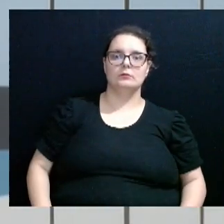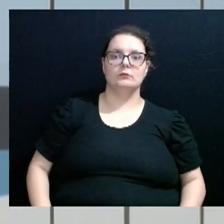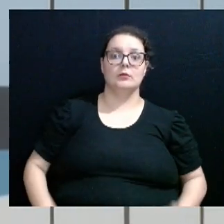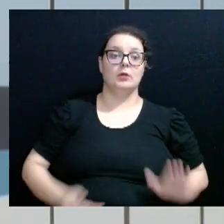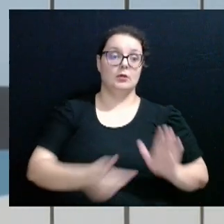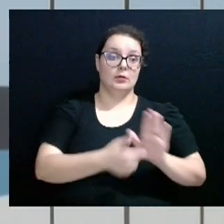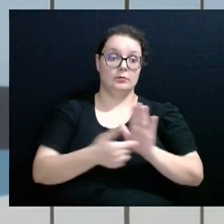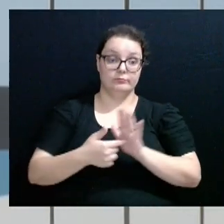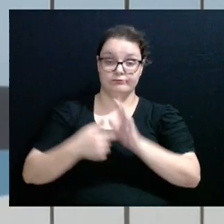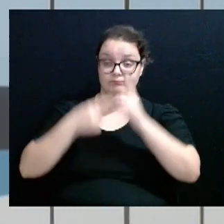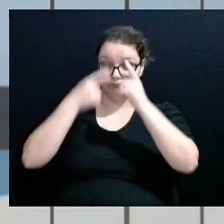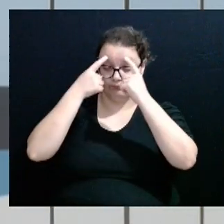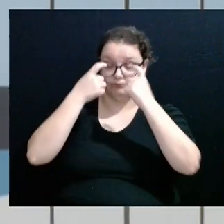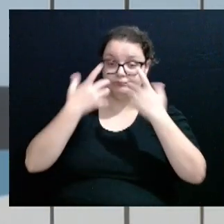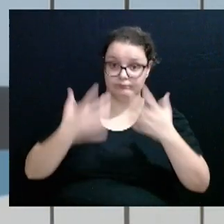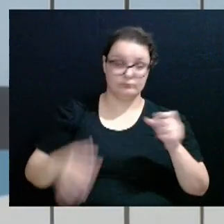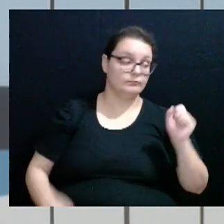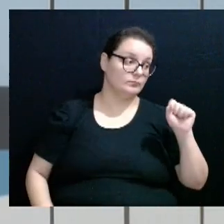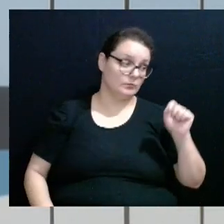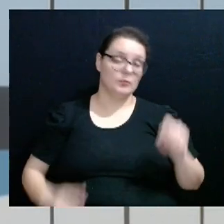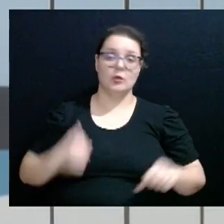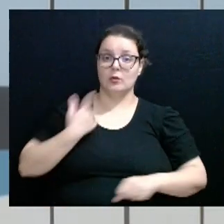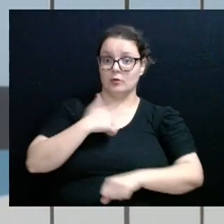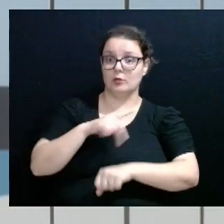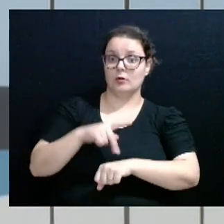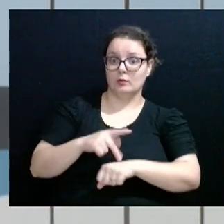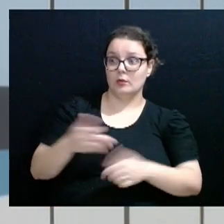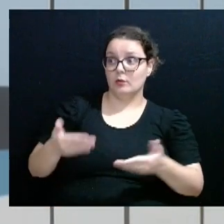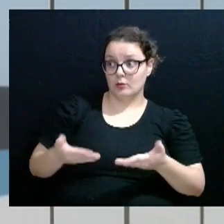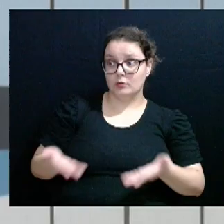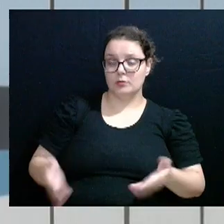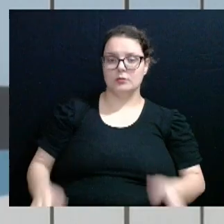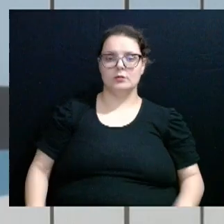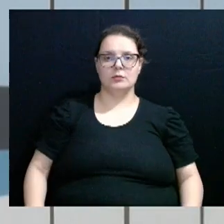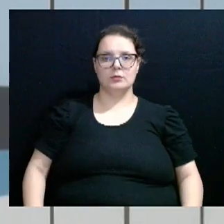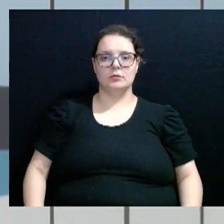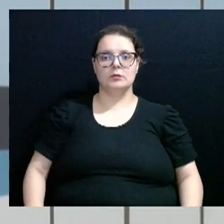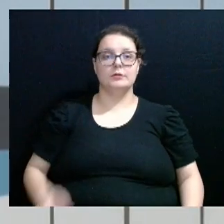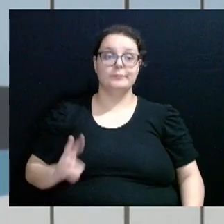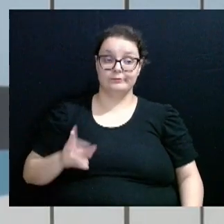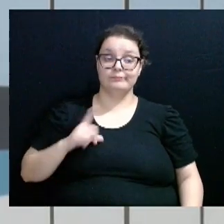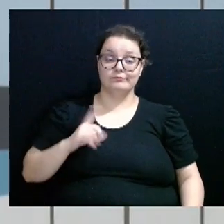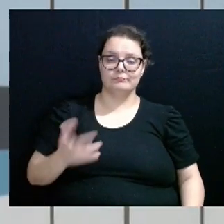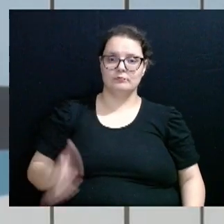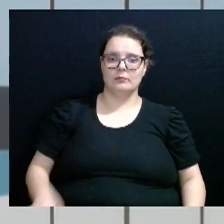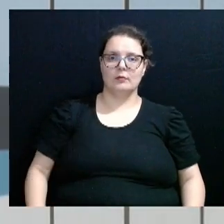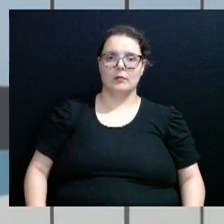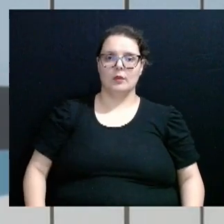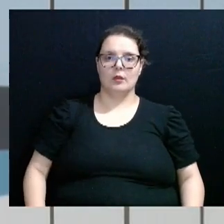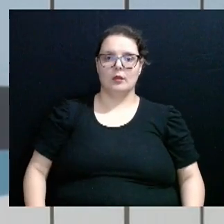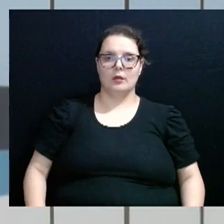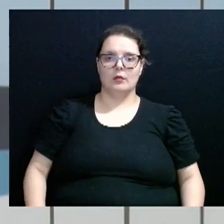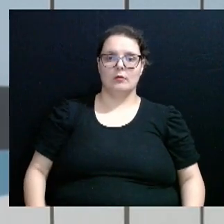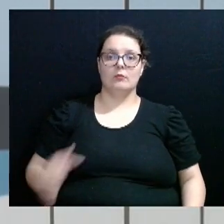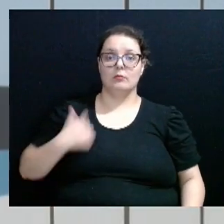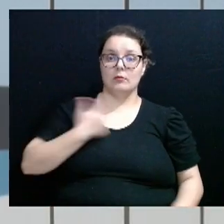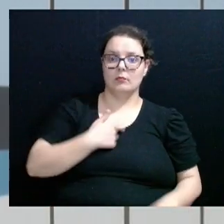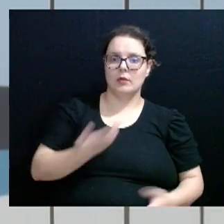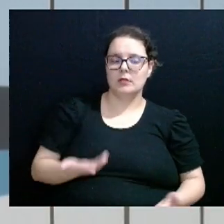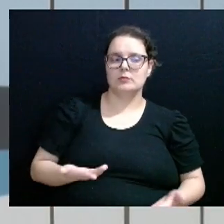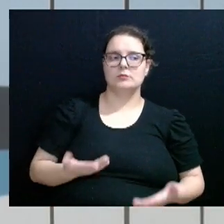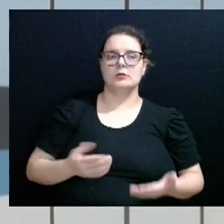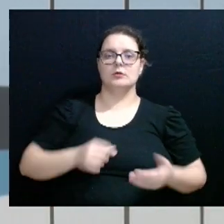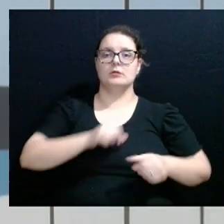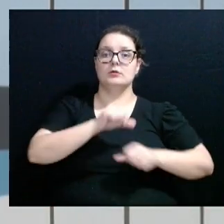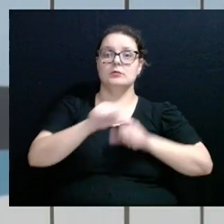né, que a gente tem no nosso país hoje em dia, e sempre teve. Mas a gente começou a transformar um pouco a nossa